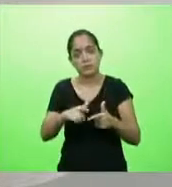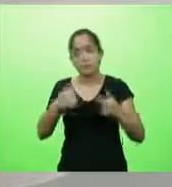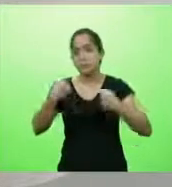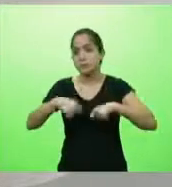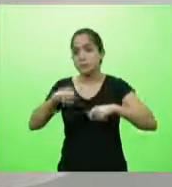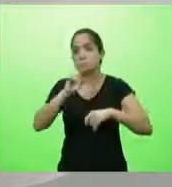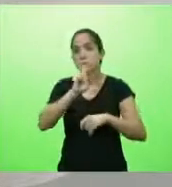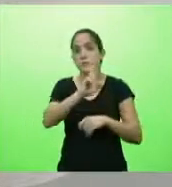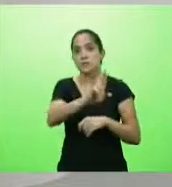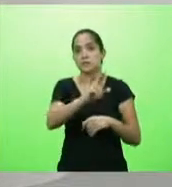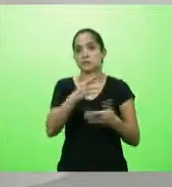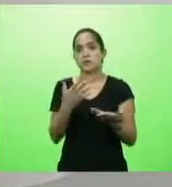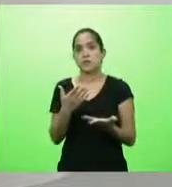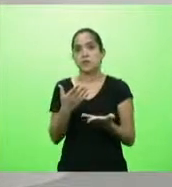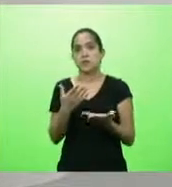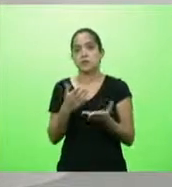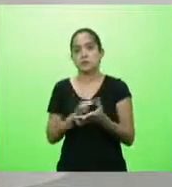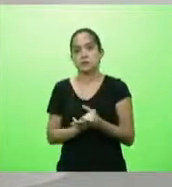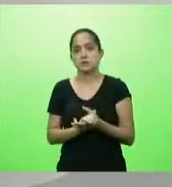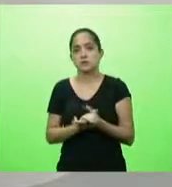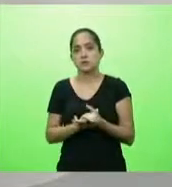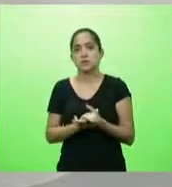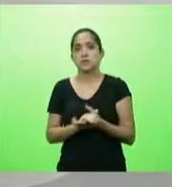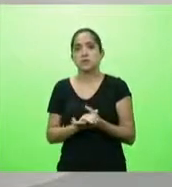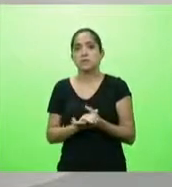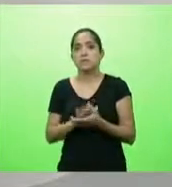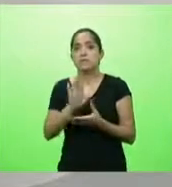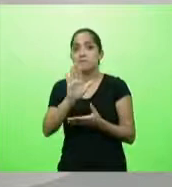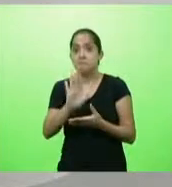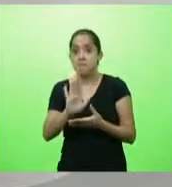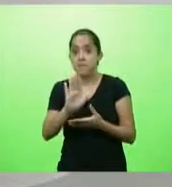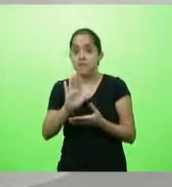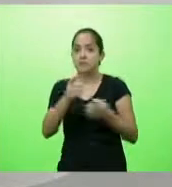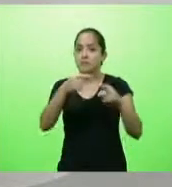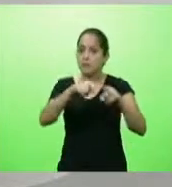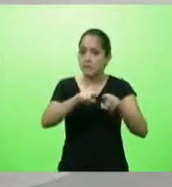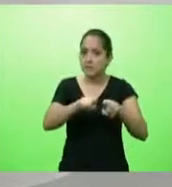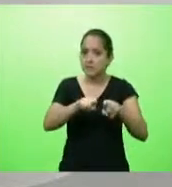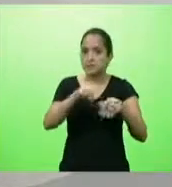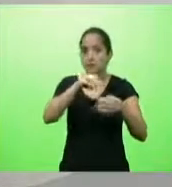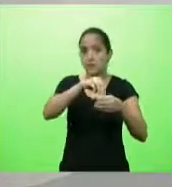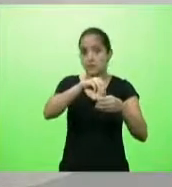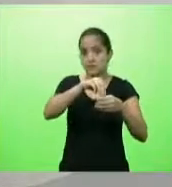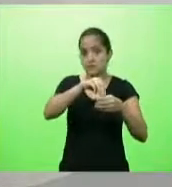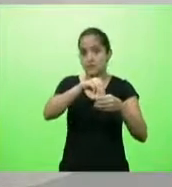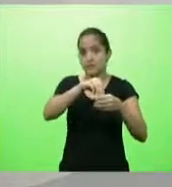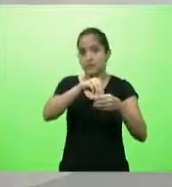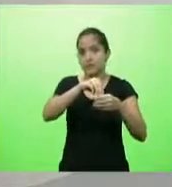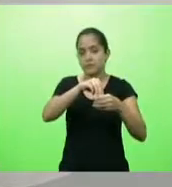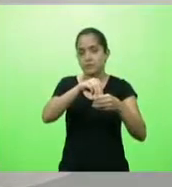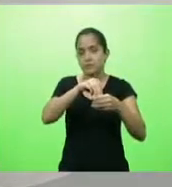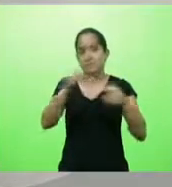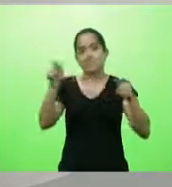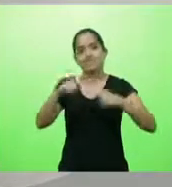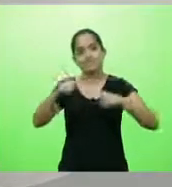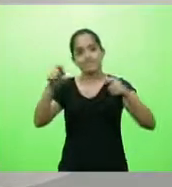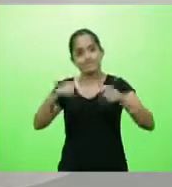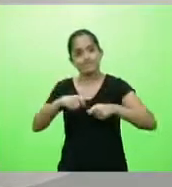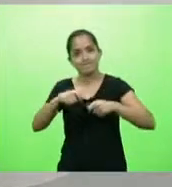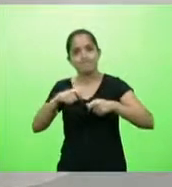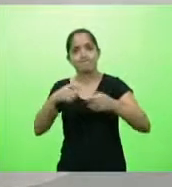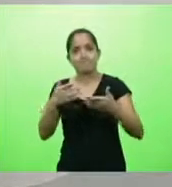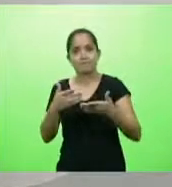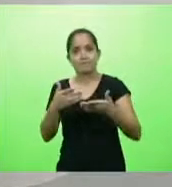não apenas enquanto governo do Estado, mas em parceria com o município, para que a gente possa conter esse